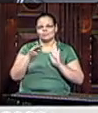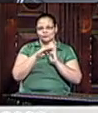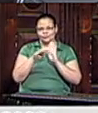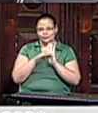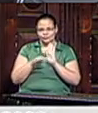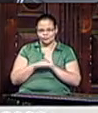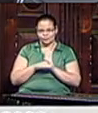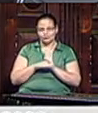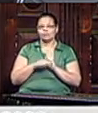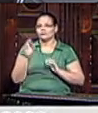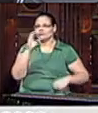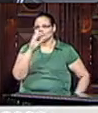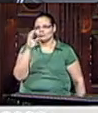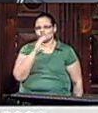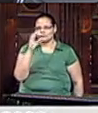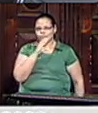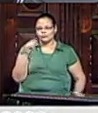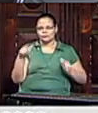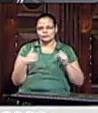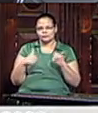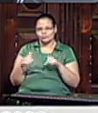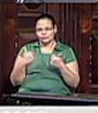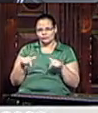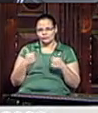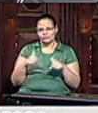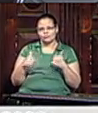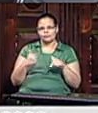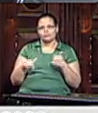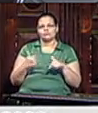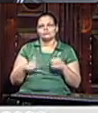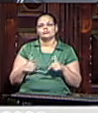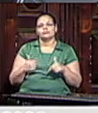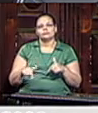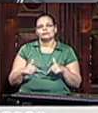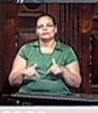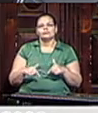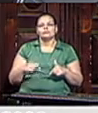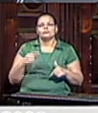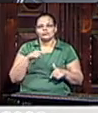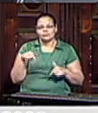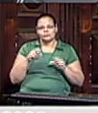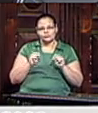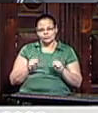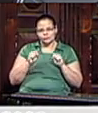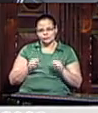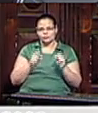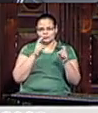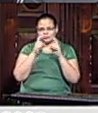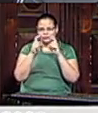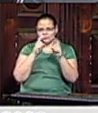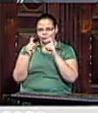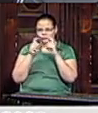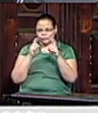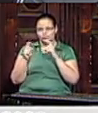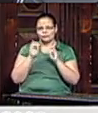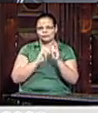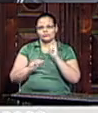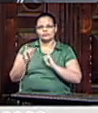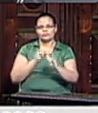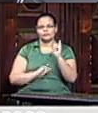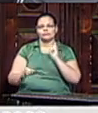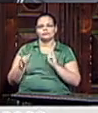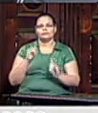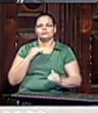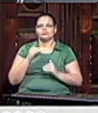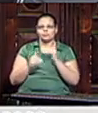gente possa acelerar os trabalhos, depois nós vamos ter até 6h30, para que a gente possa fazer as discussões. Anuncio, em